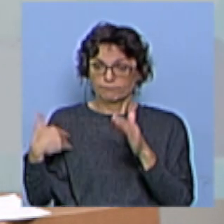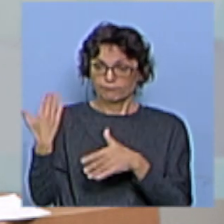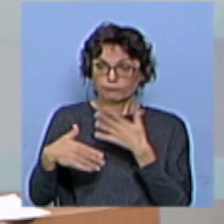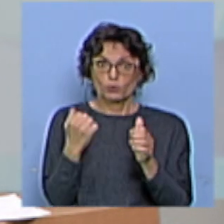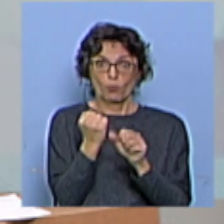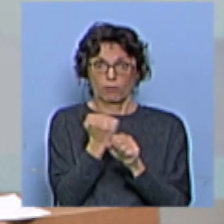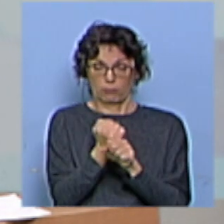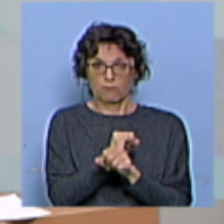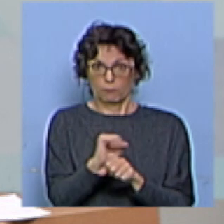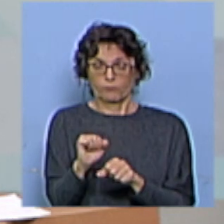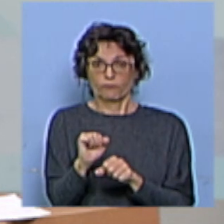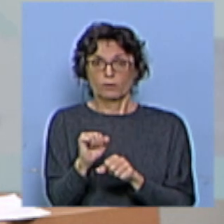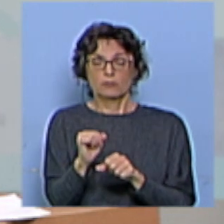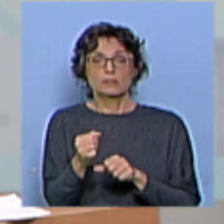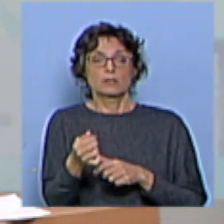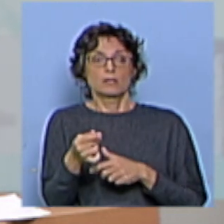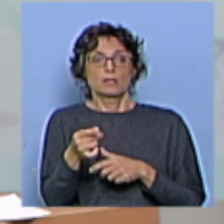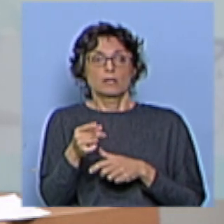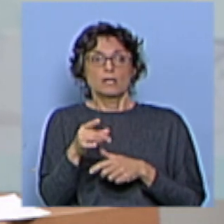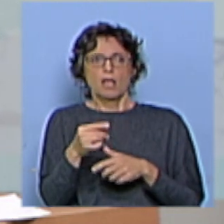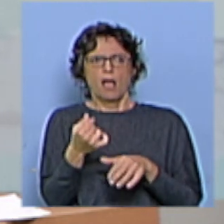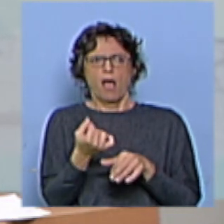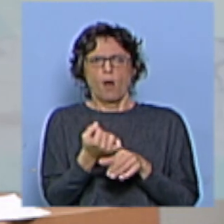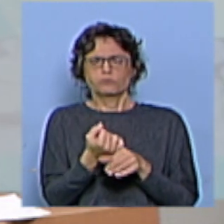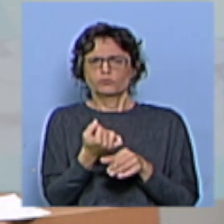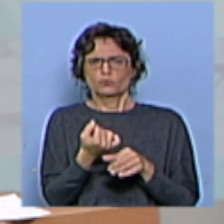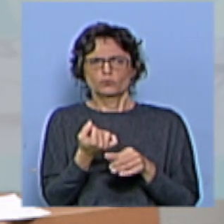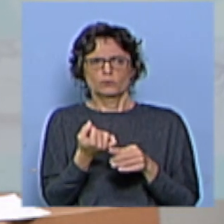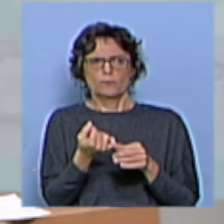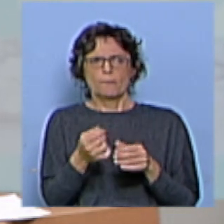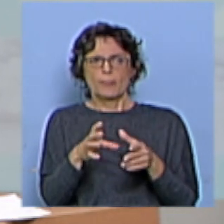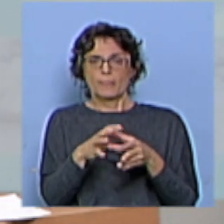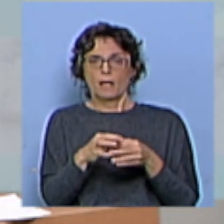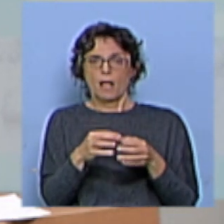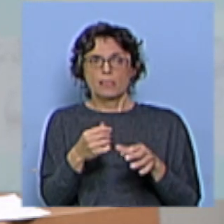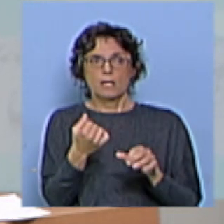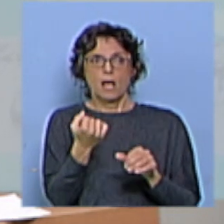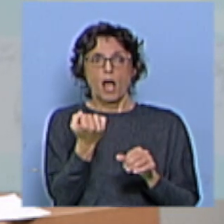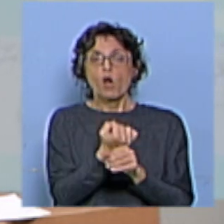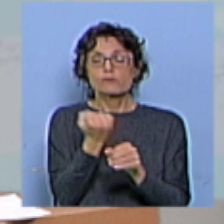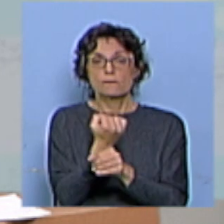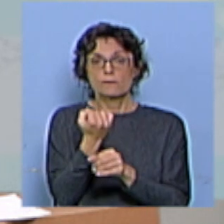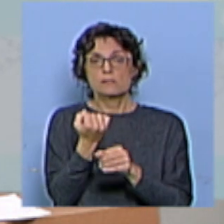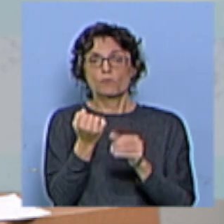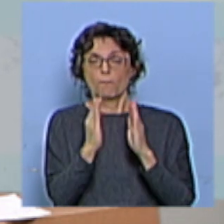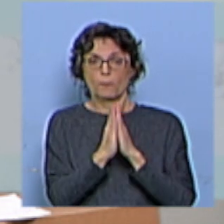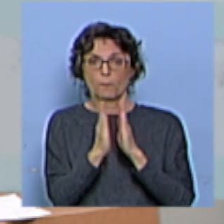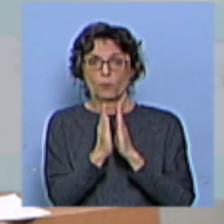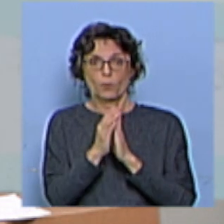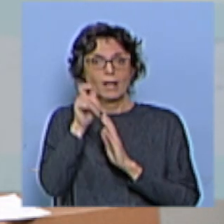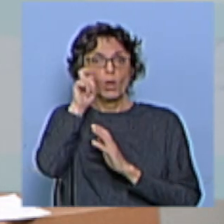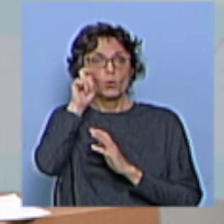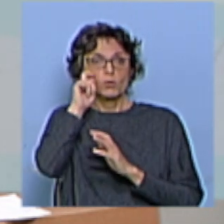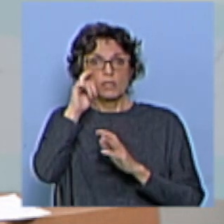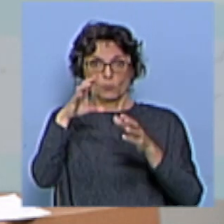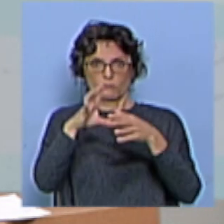eu destacaria desde logo, enfim, o trabalho ao nível dos serviços da própria pastoral do turismo, em algumas das